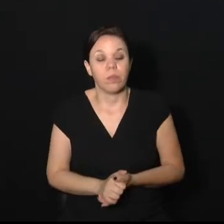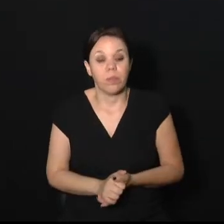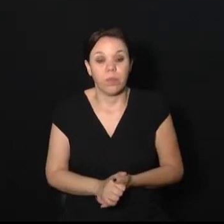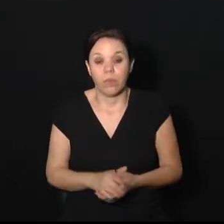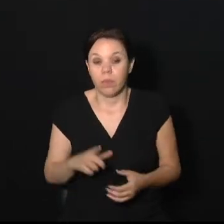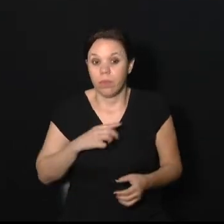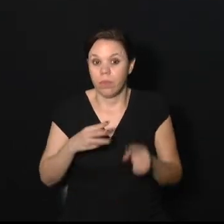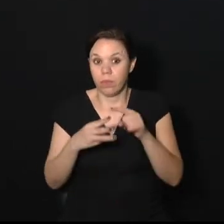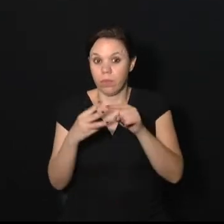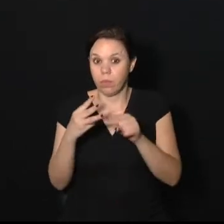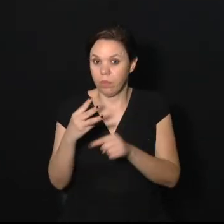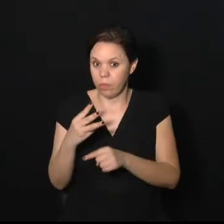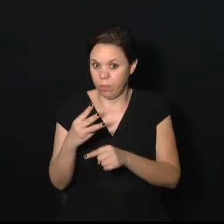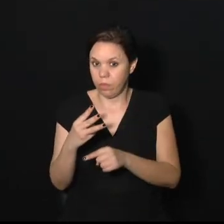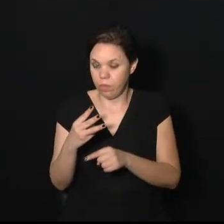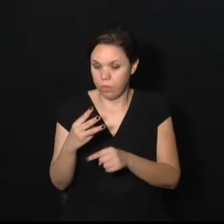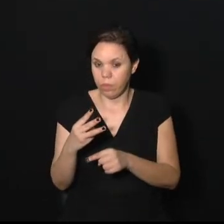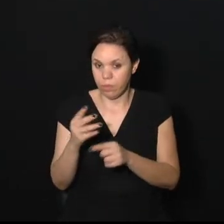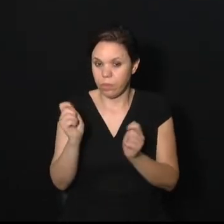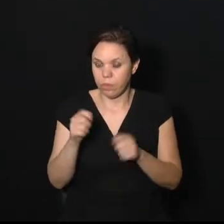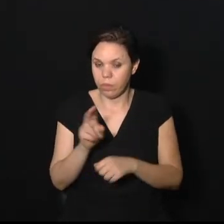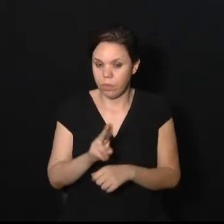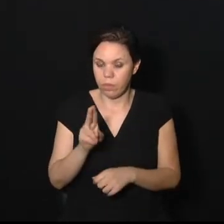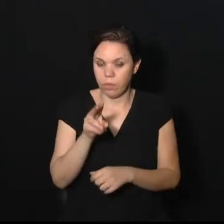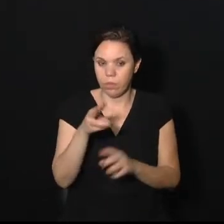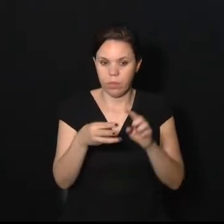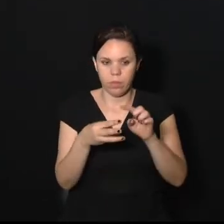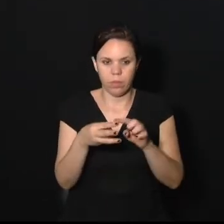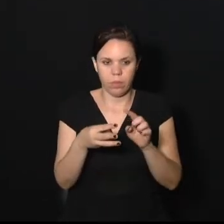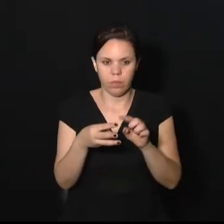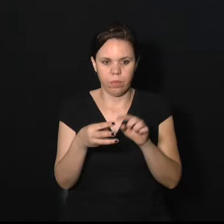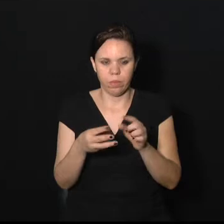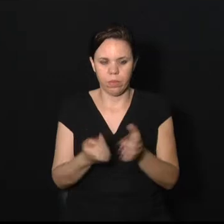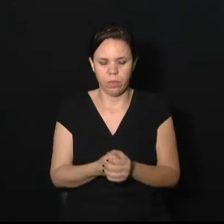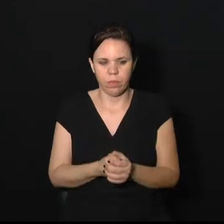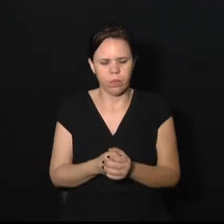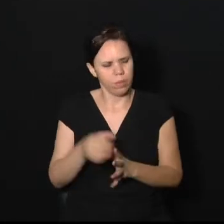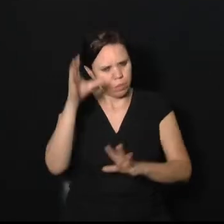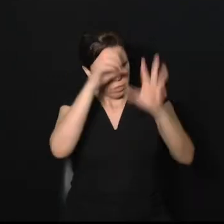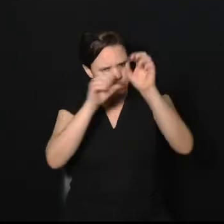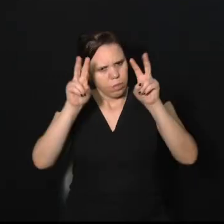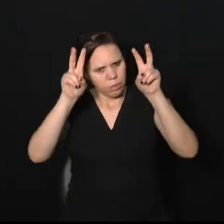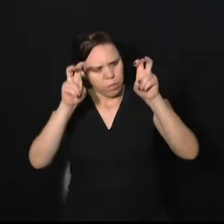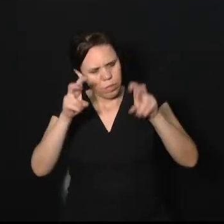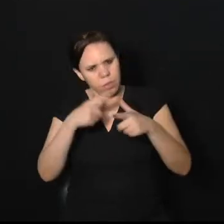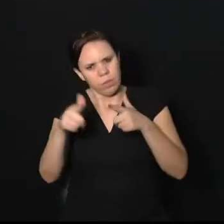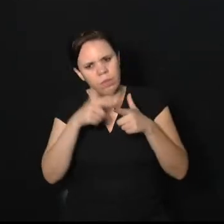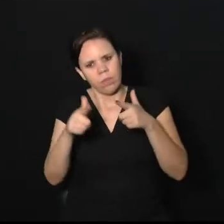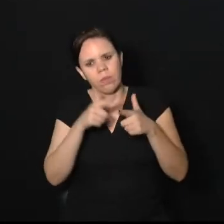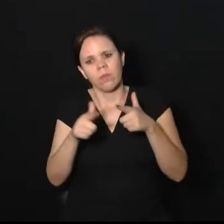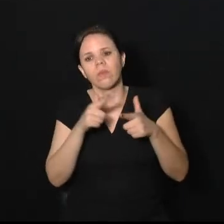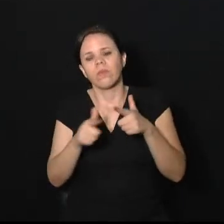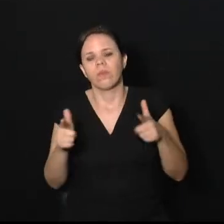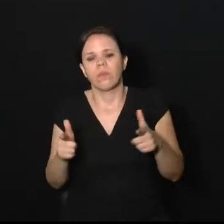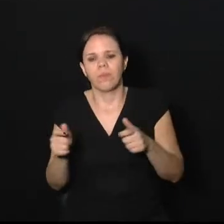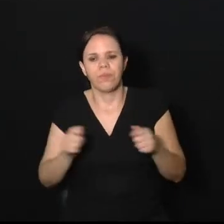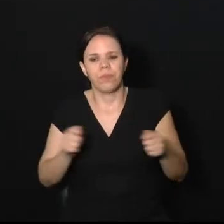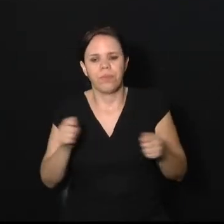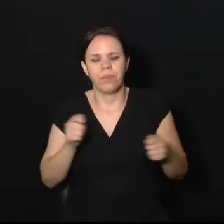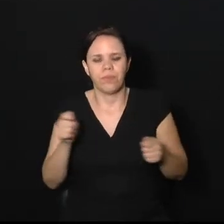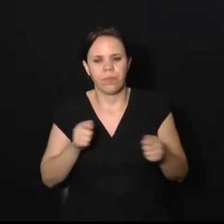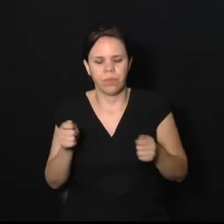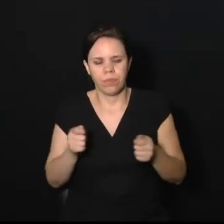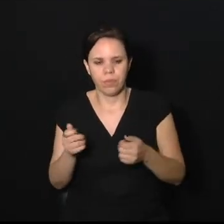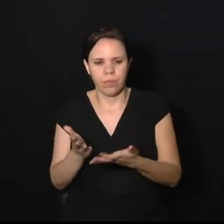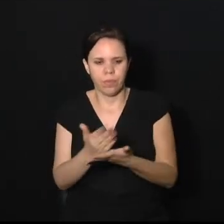3 situações. Primeiro, a gente aprende sobre os problemas, né? Uma vez que a gente tem o controle desses dados,